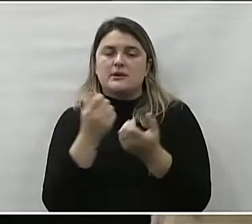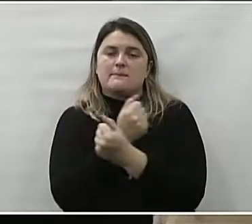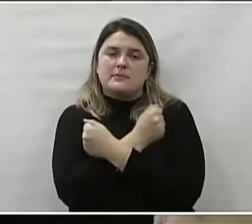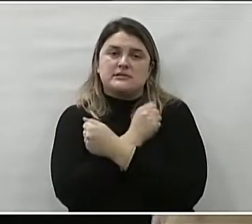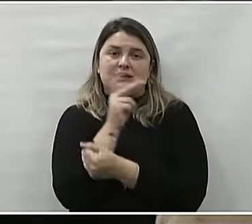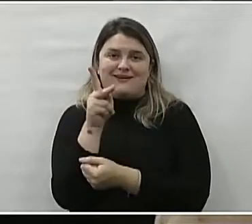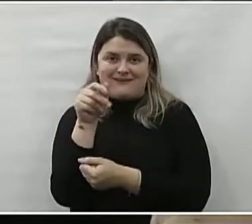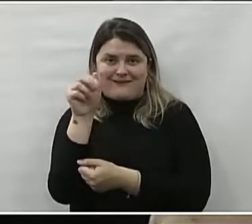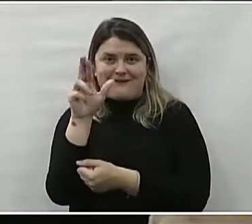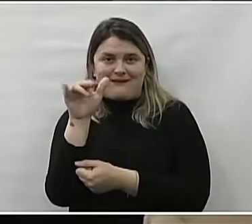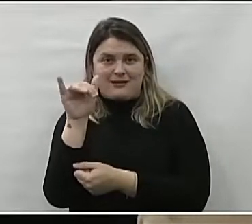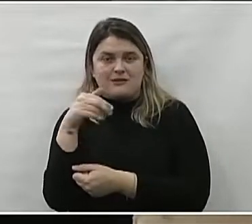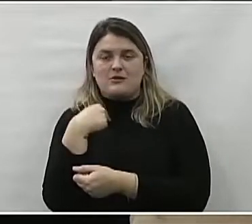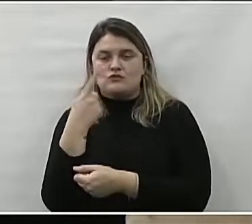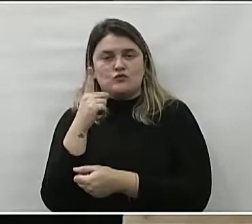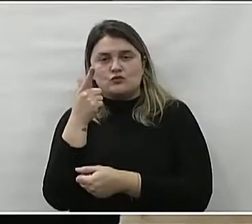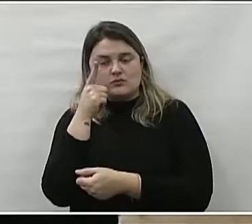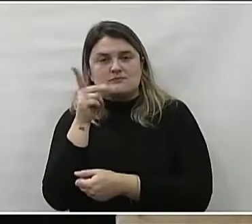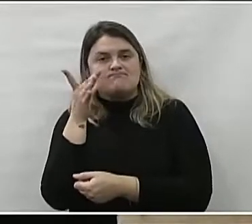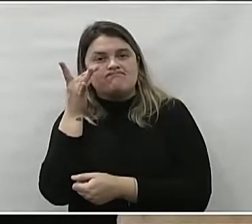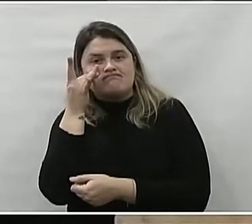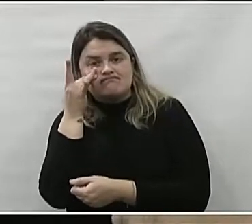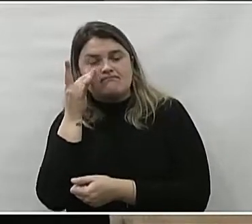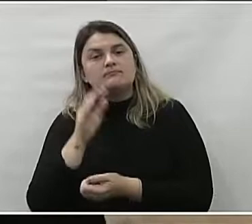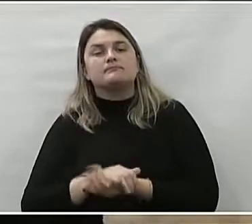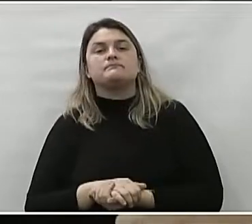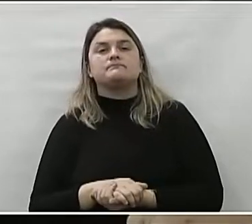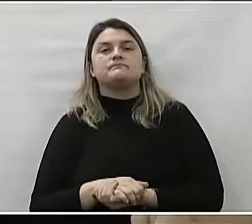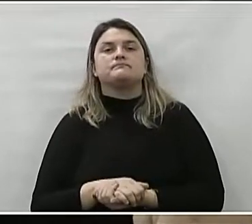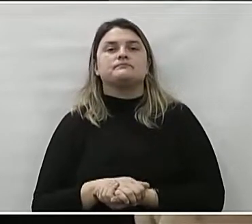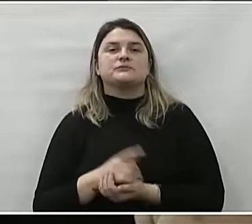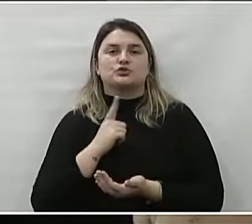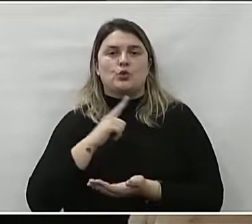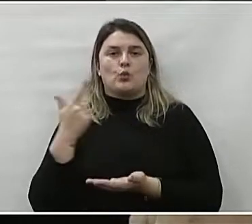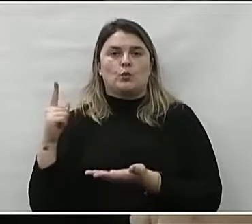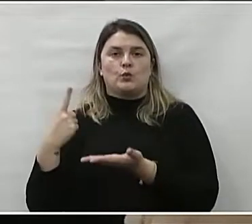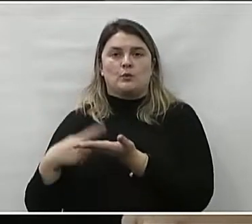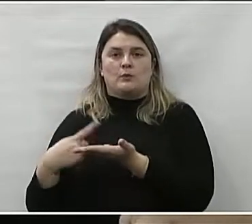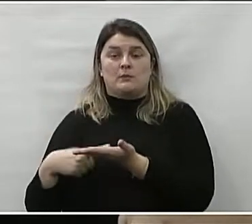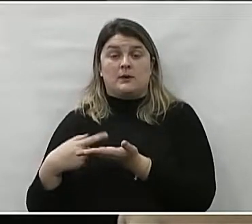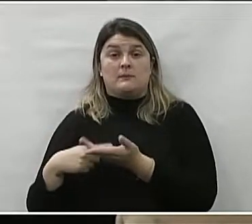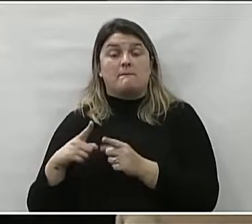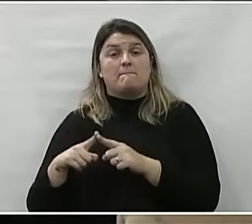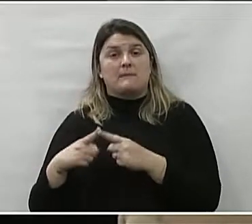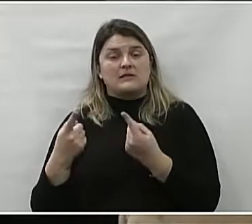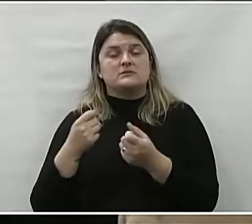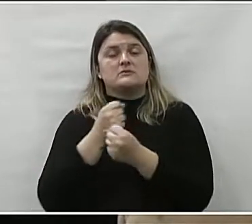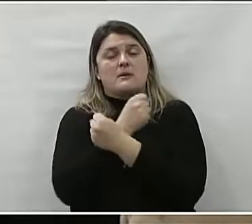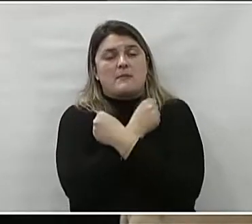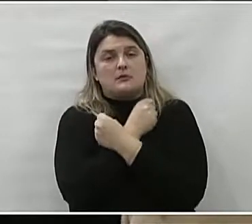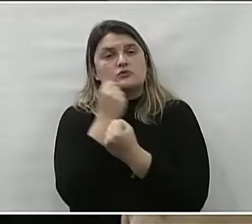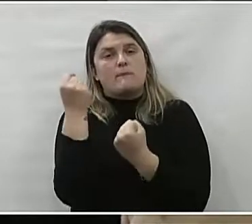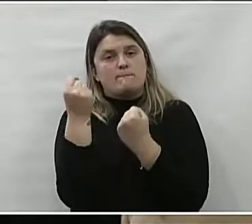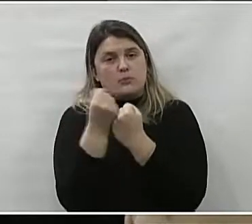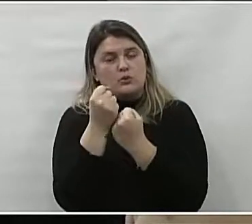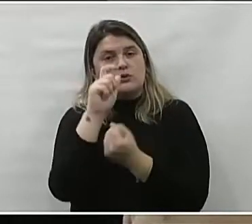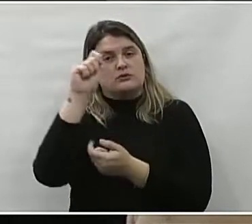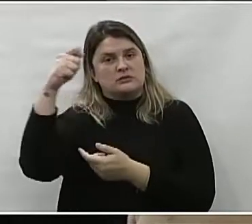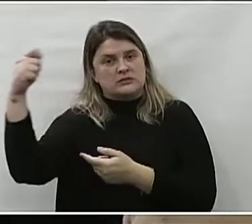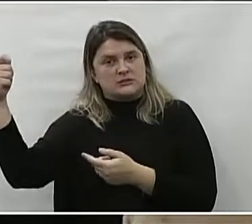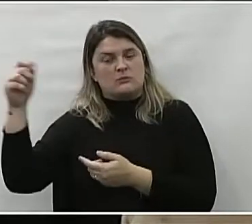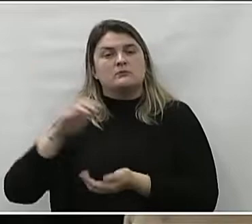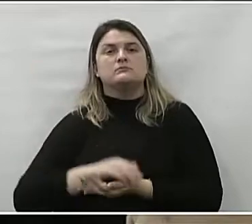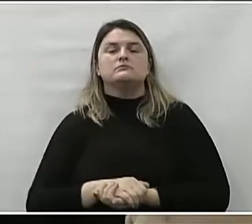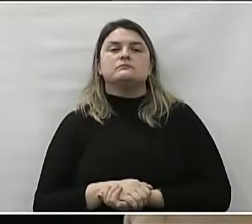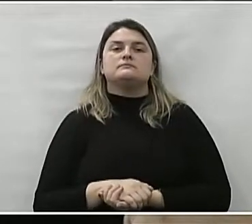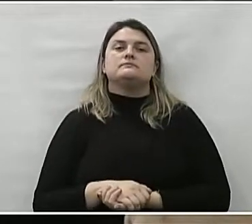abraço aqui para Karen não pude estar presente lá no momento tinha outro compromisso mas deixo aqui os meus